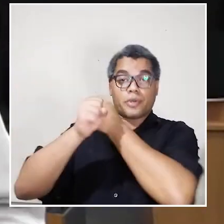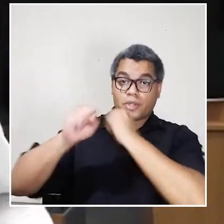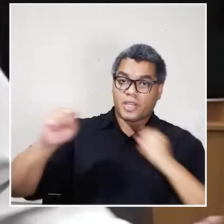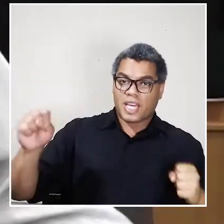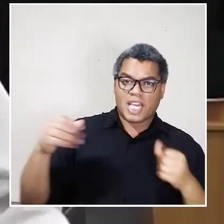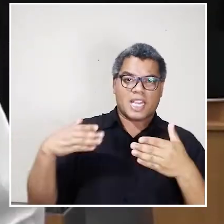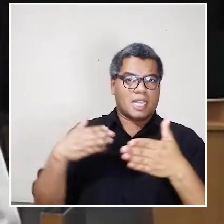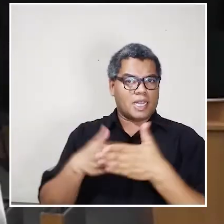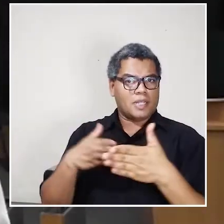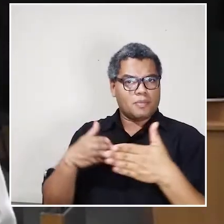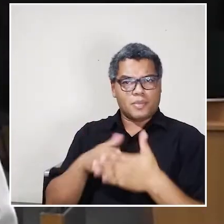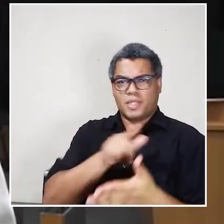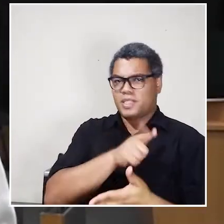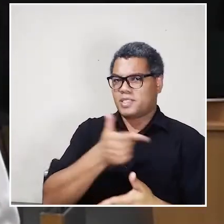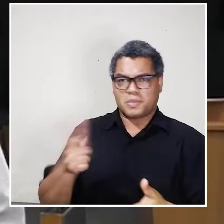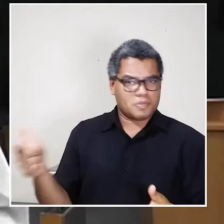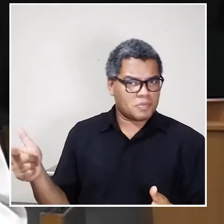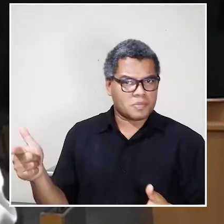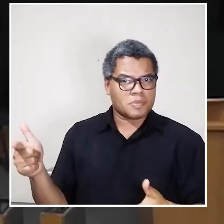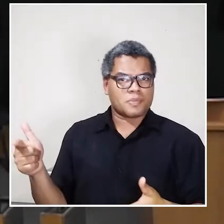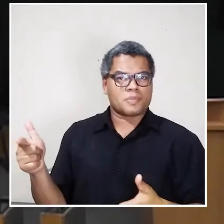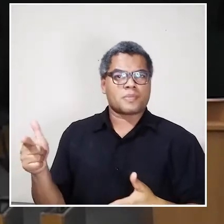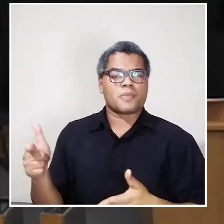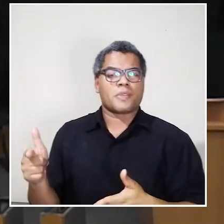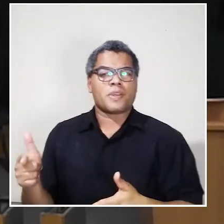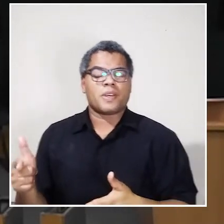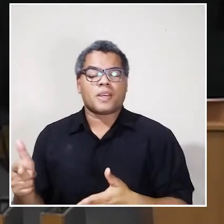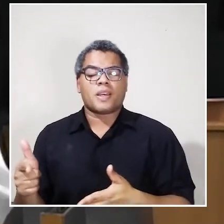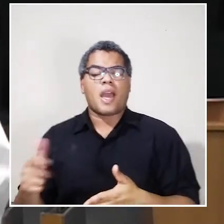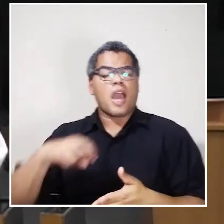Não há limites para ele. Ele não está